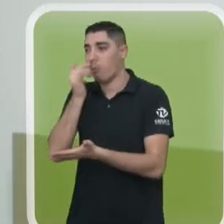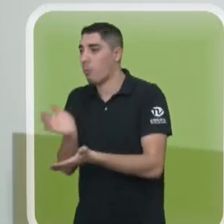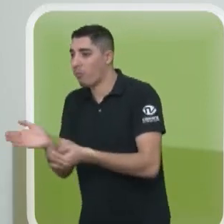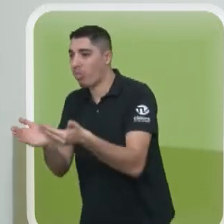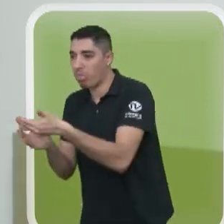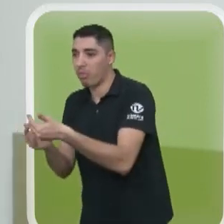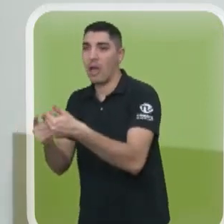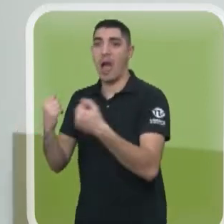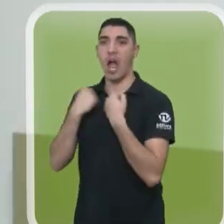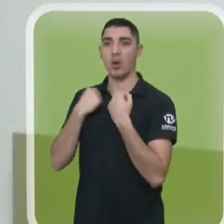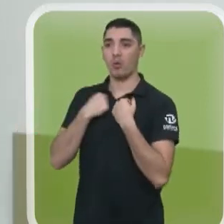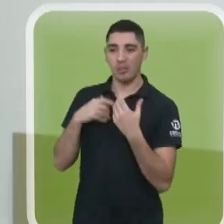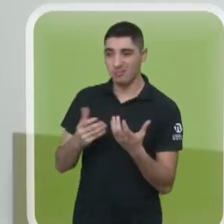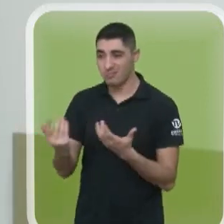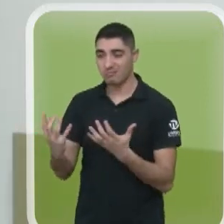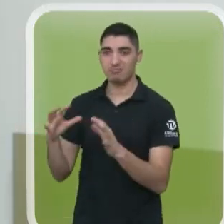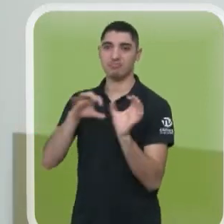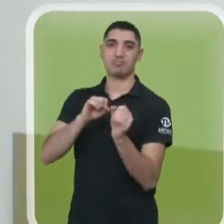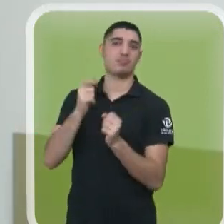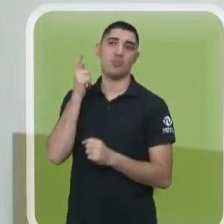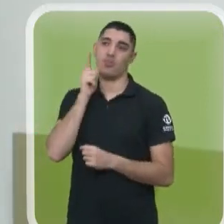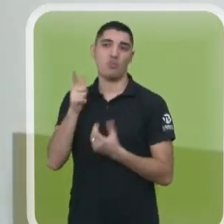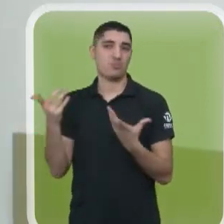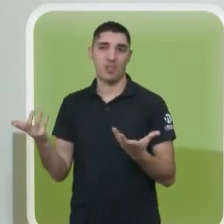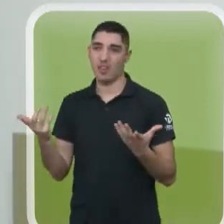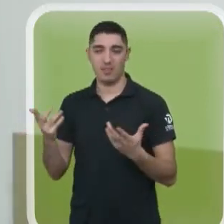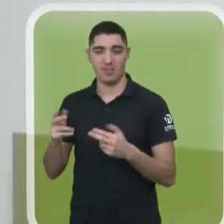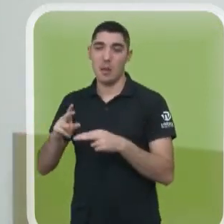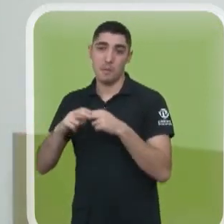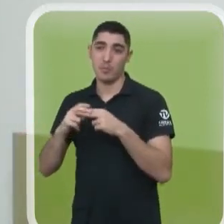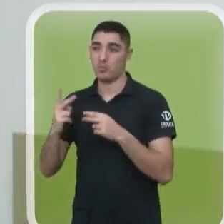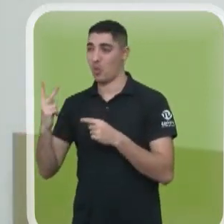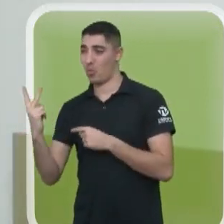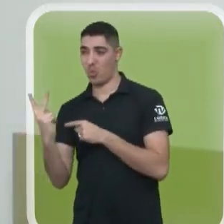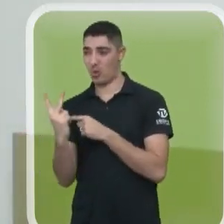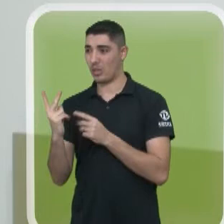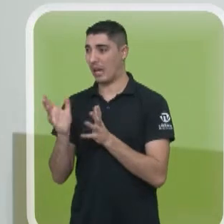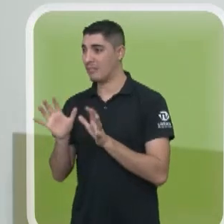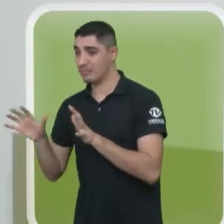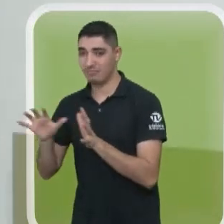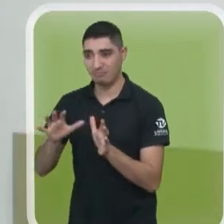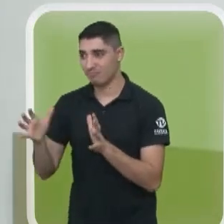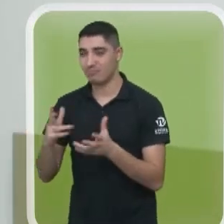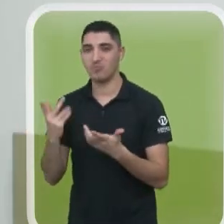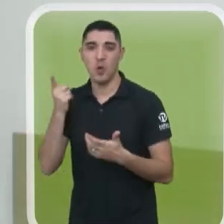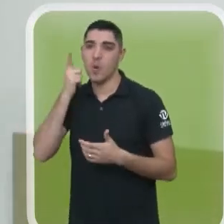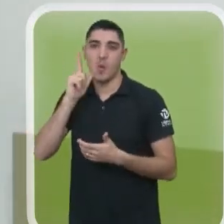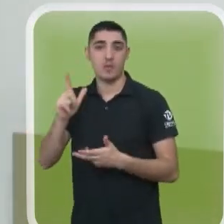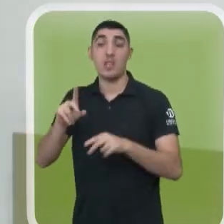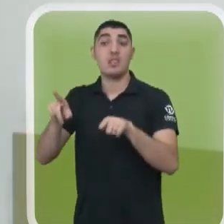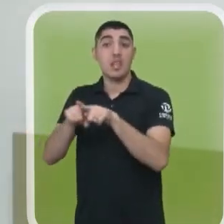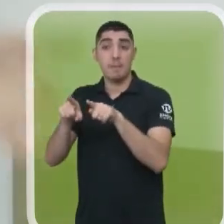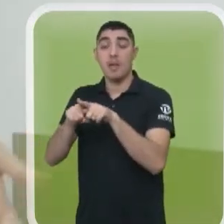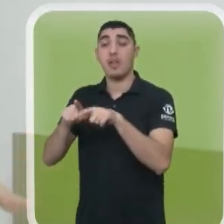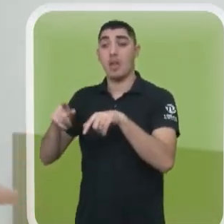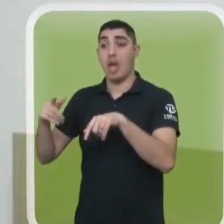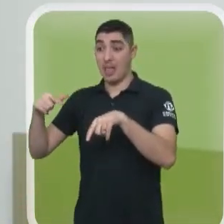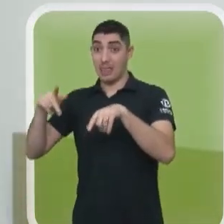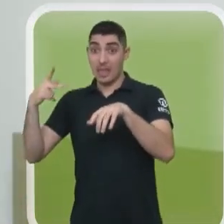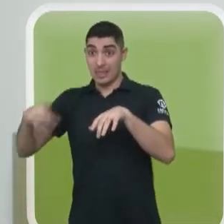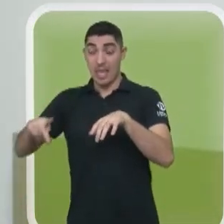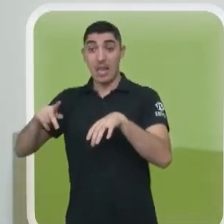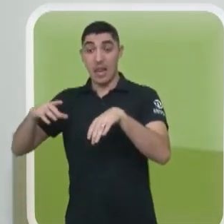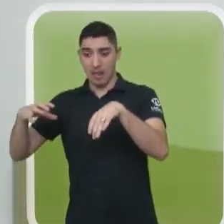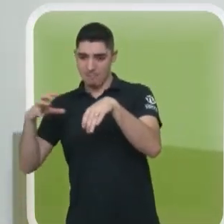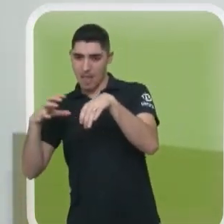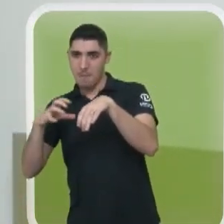o goleiro totalmente vendido no lance com dois jogadores é contra ele um contrataque também a mesma coisa boa está no campo de ataque